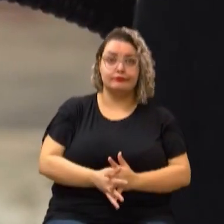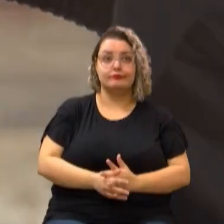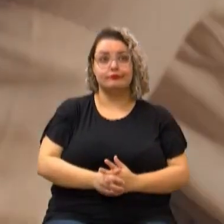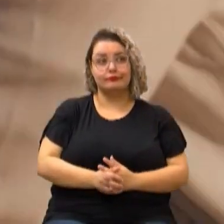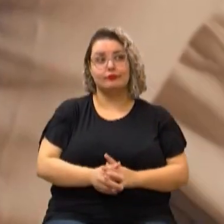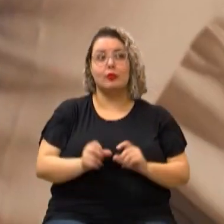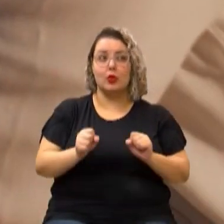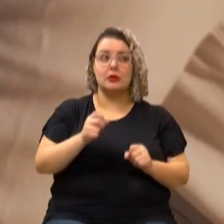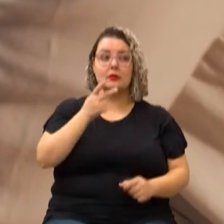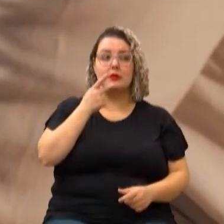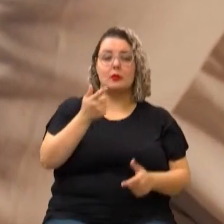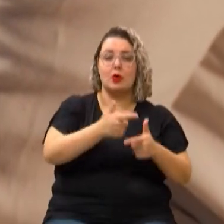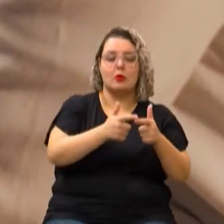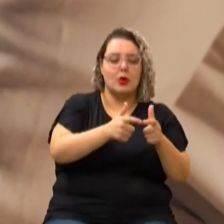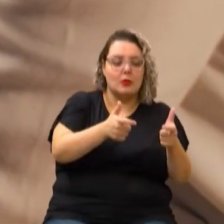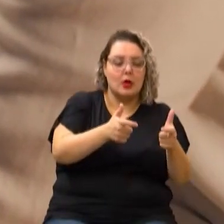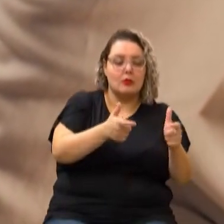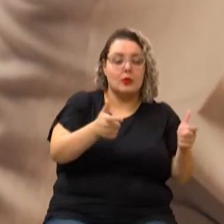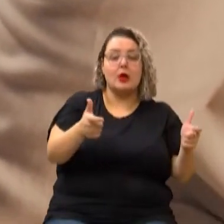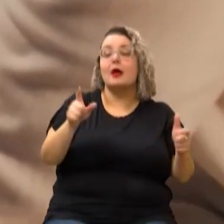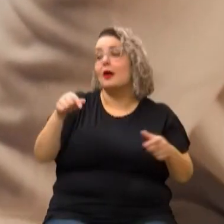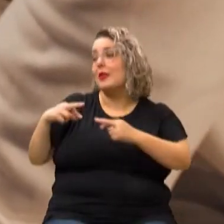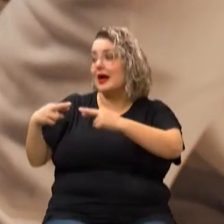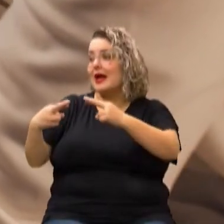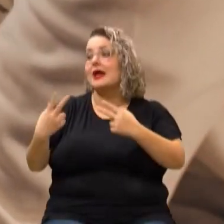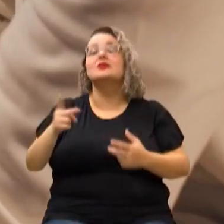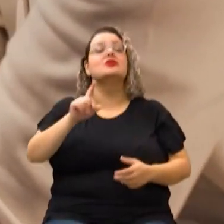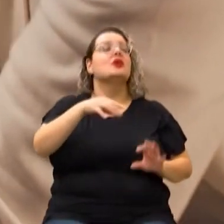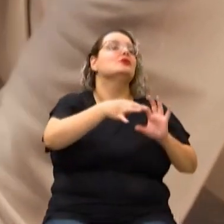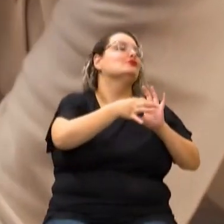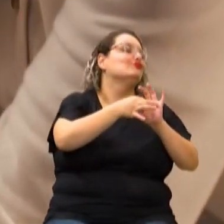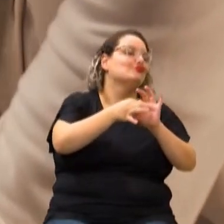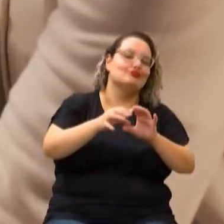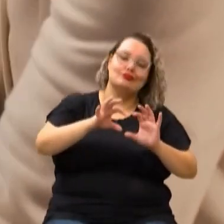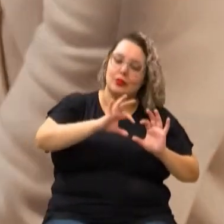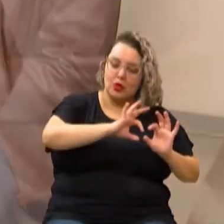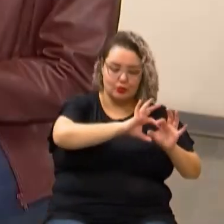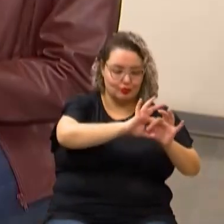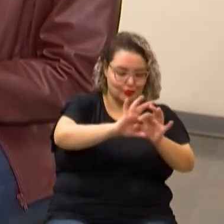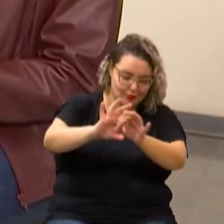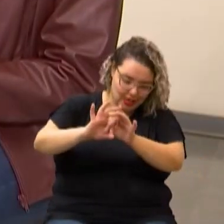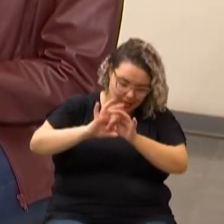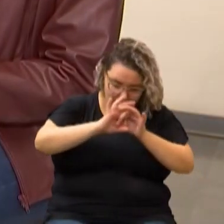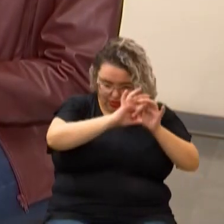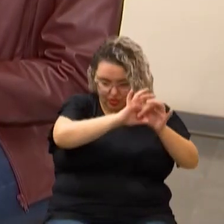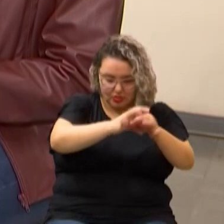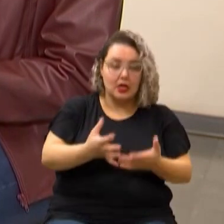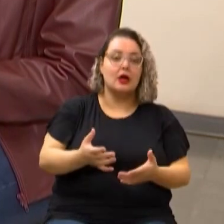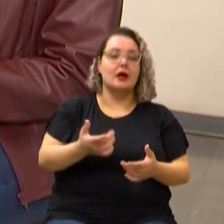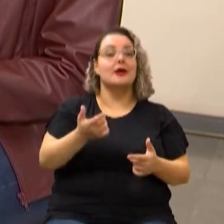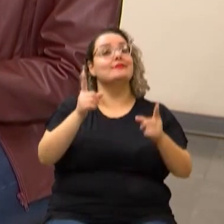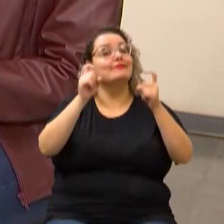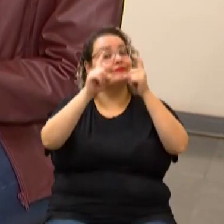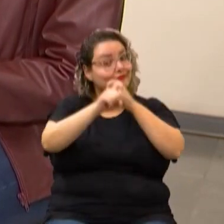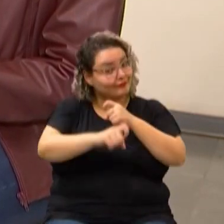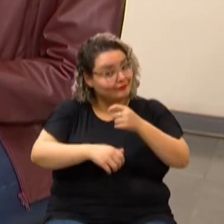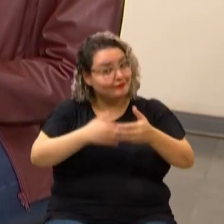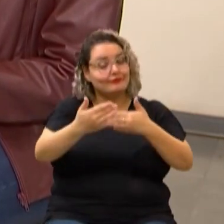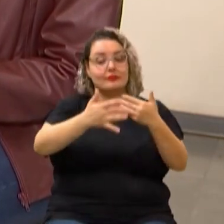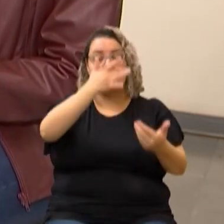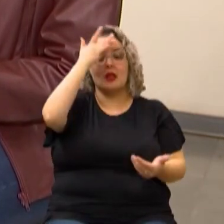esse aumento, ele vem no reflexo da inflação que aconteceu e agora eu preciso ajustar o